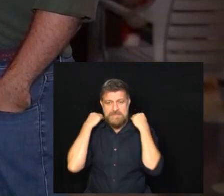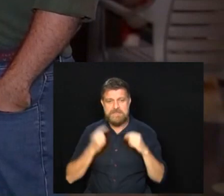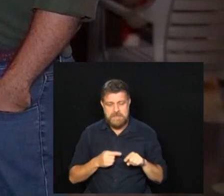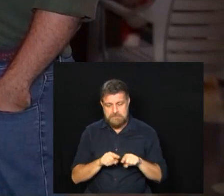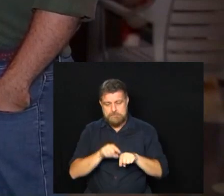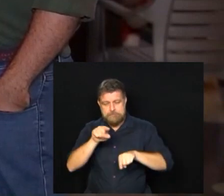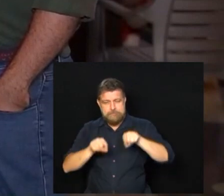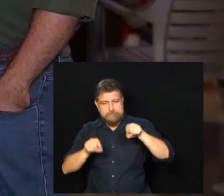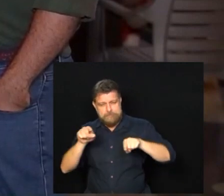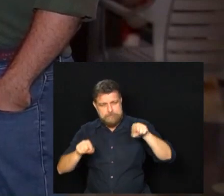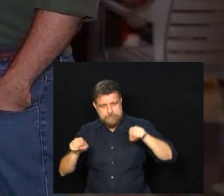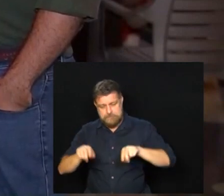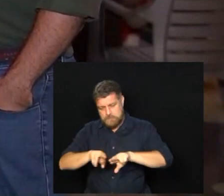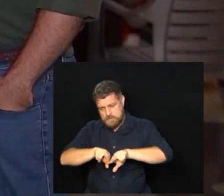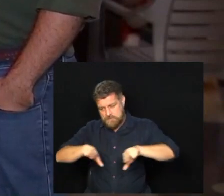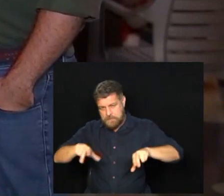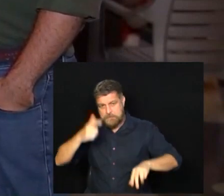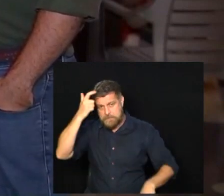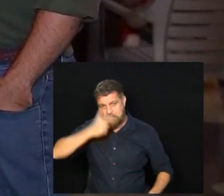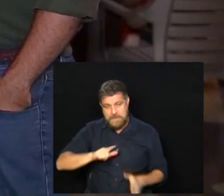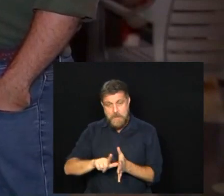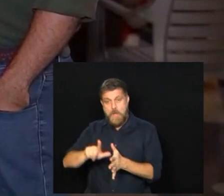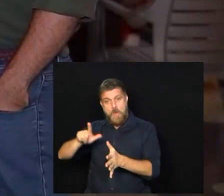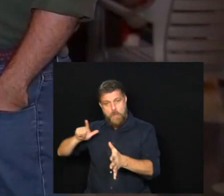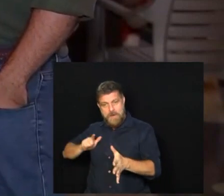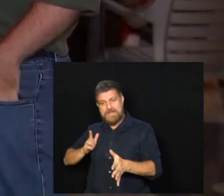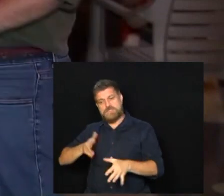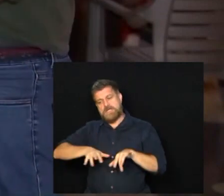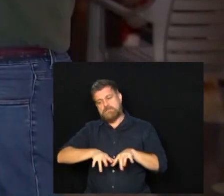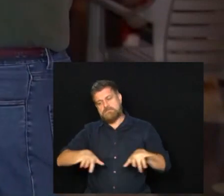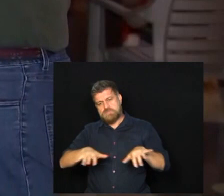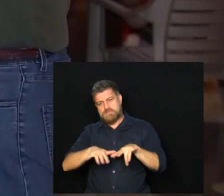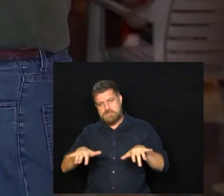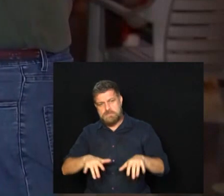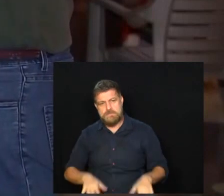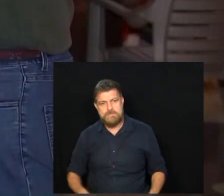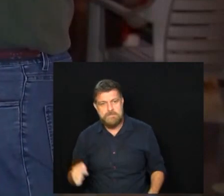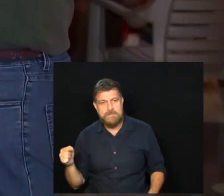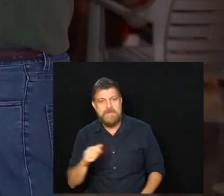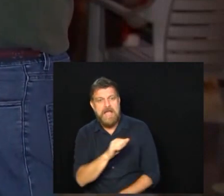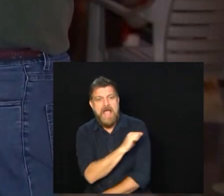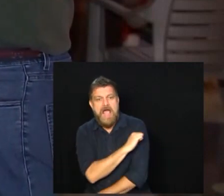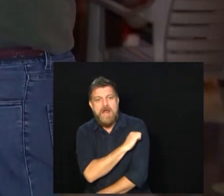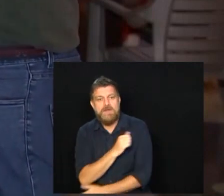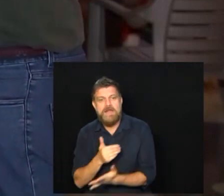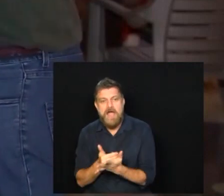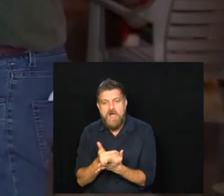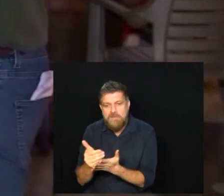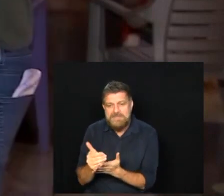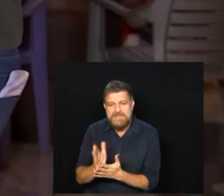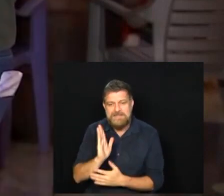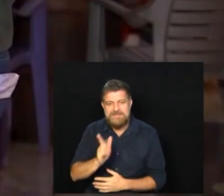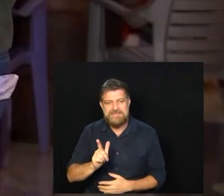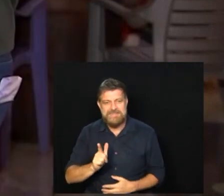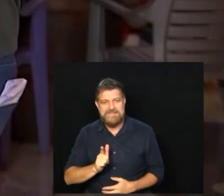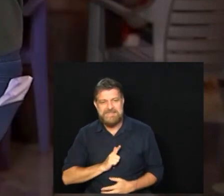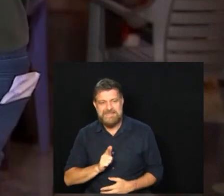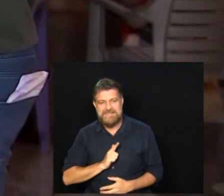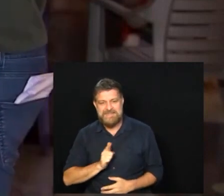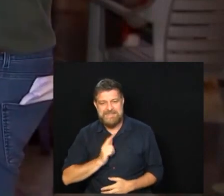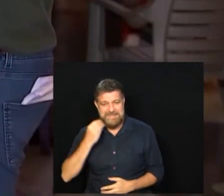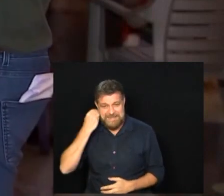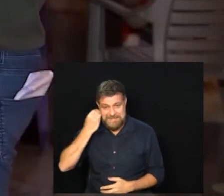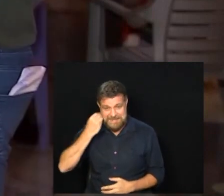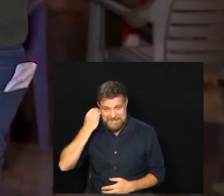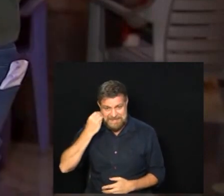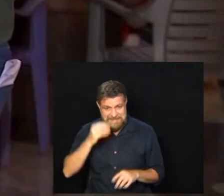heterogêneo, certo? Mas eu já tocava antes de fazer parte do projeto. Legal. E essa aluna está começando, já tem um pouquinho de